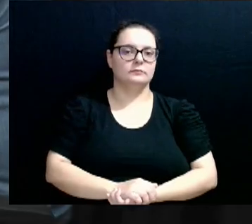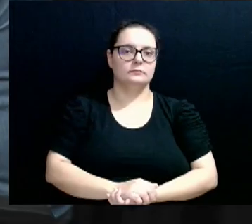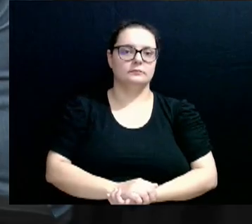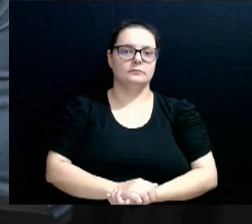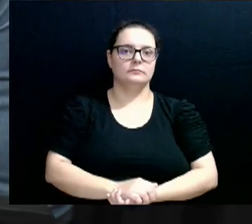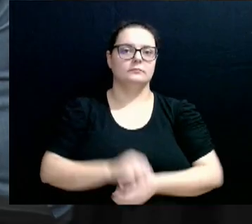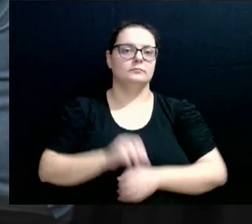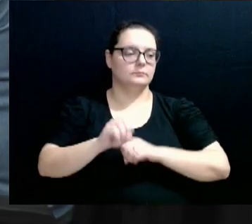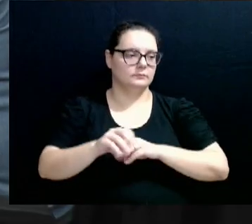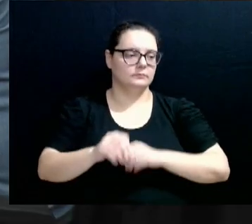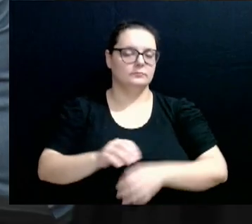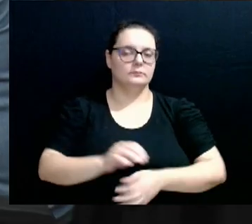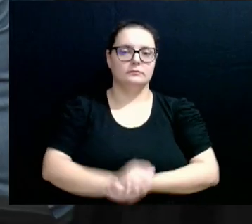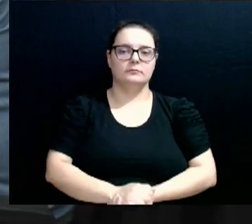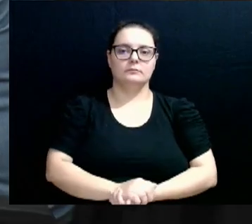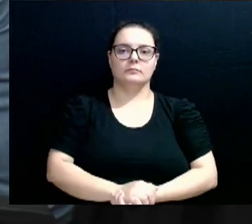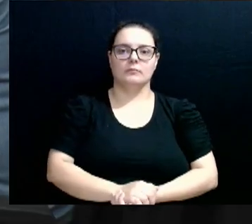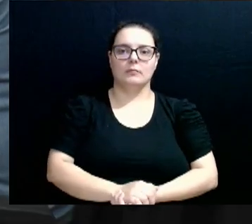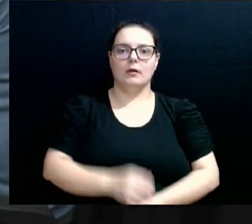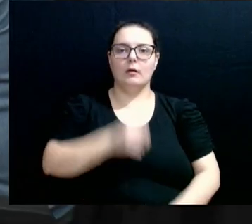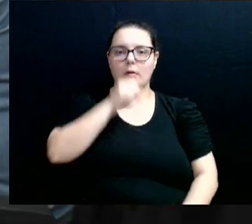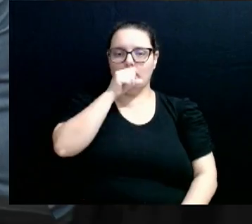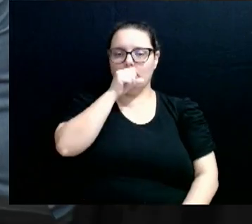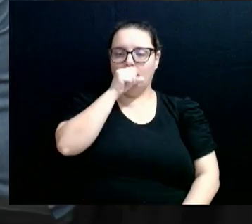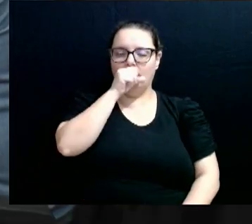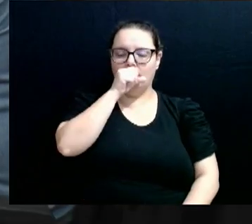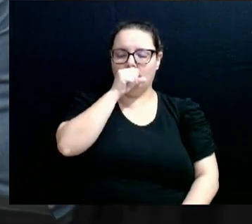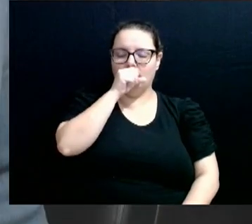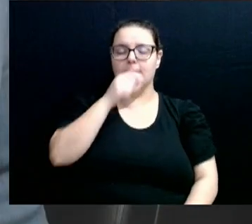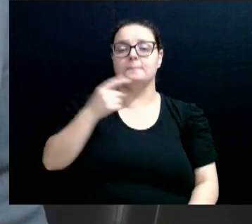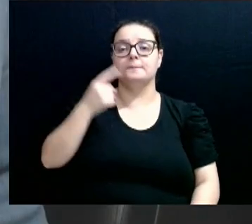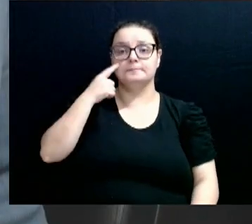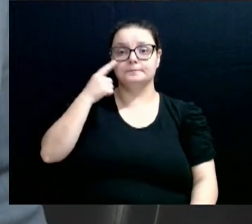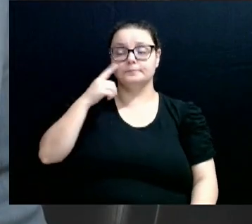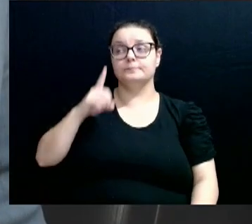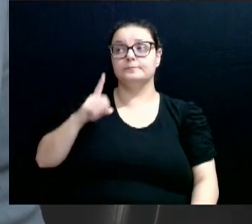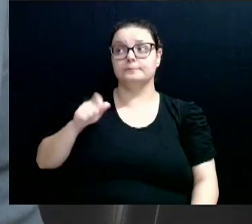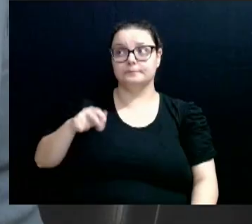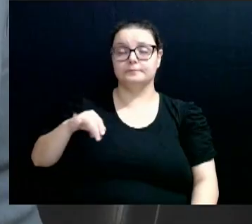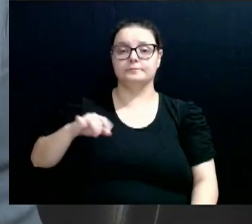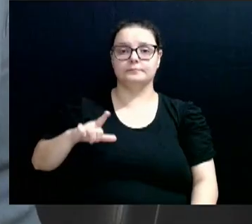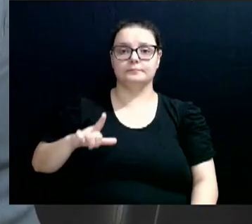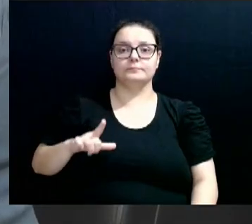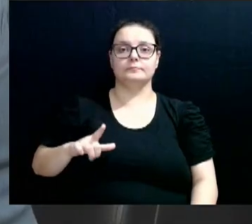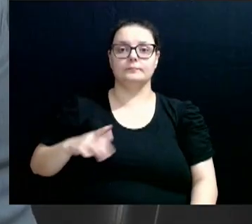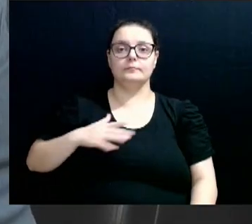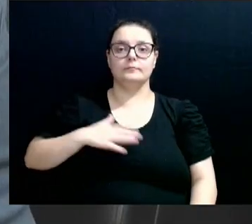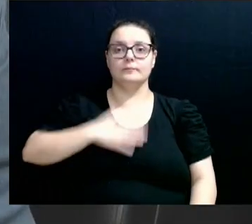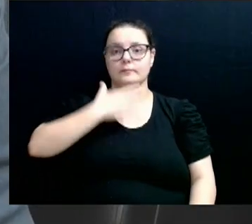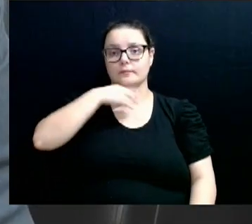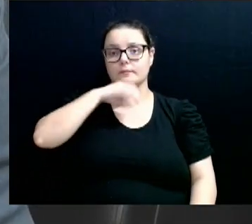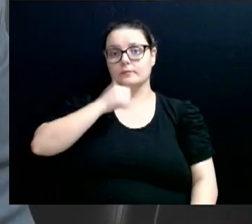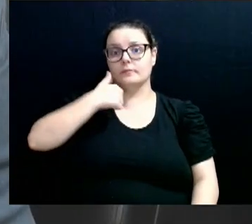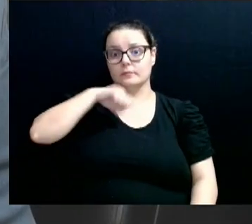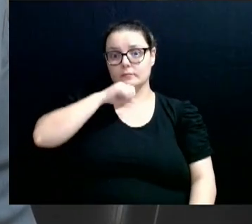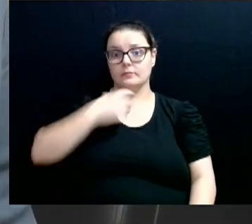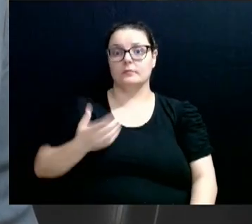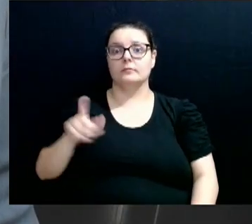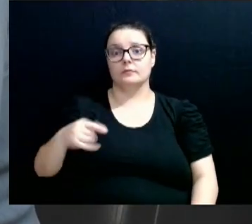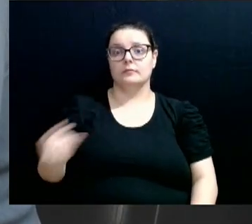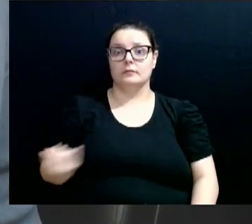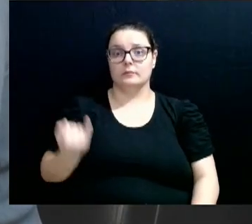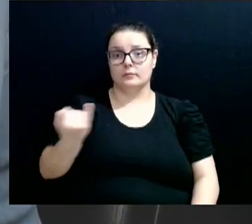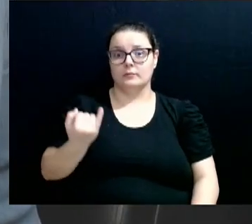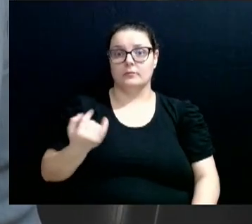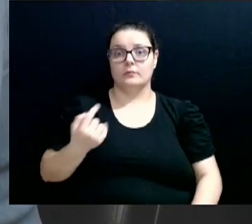Olha, Daniel, assim, meu pai e minha mãe, eles eram... e aí é bastante interessante isso, né? Porque minha